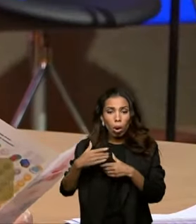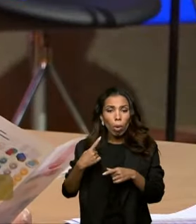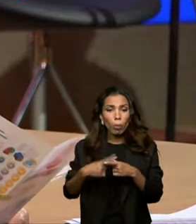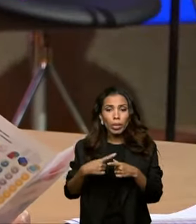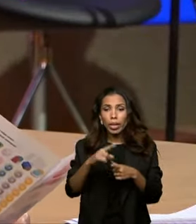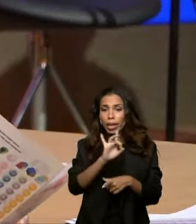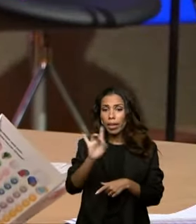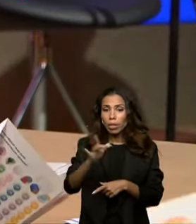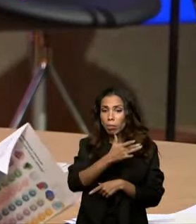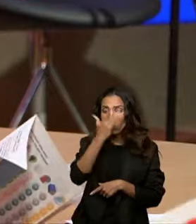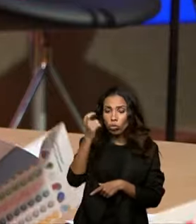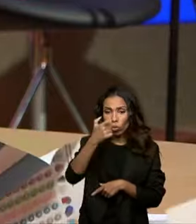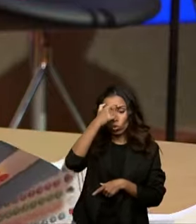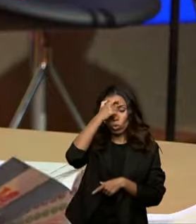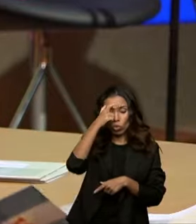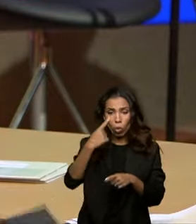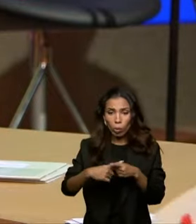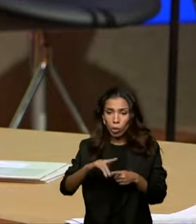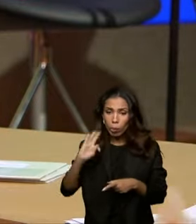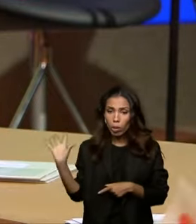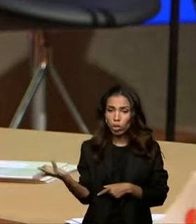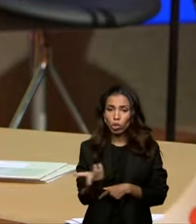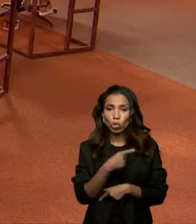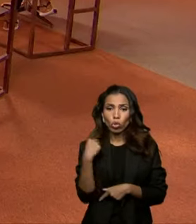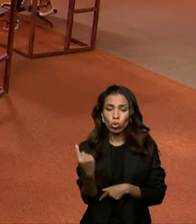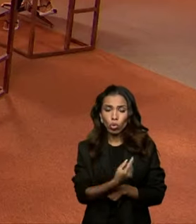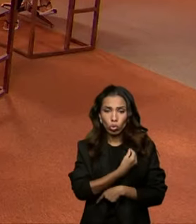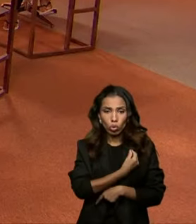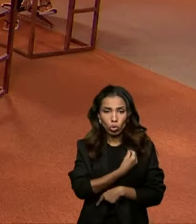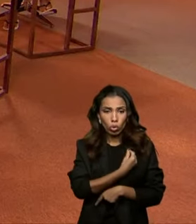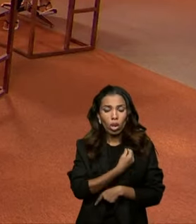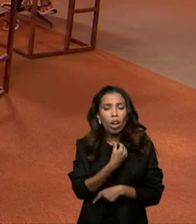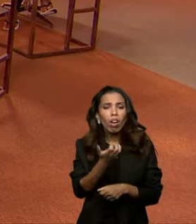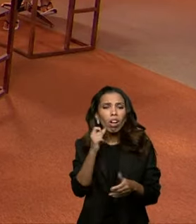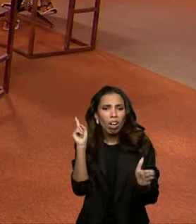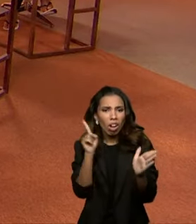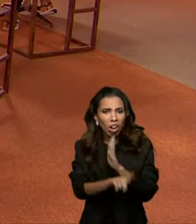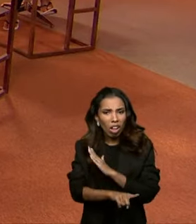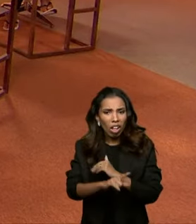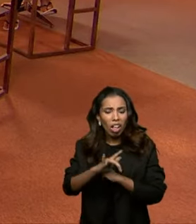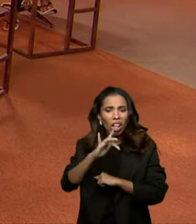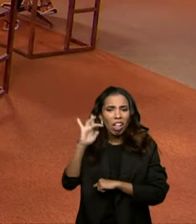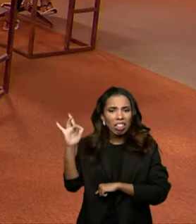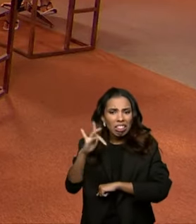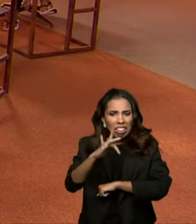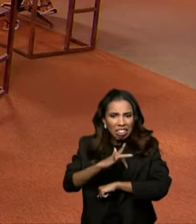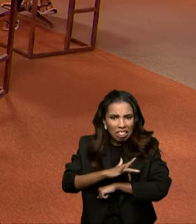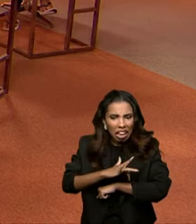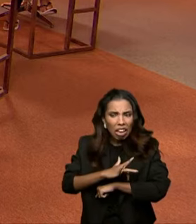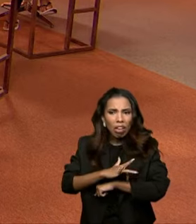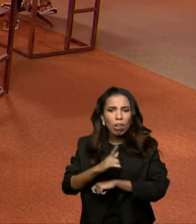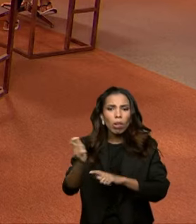pode fazer, porque é uma consciência para todos nós, né, gente? Eu queria te perguntar assim, a dengue pode deixar sequela?